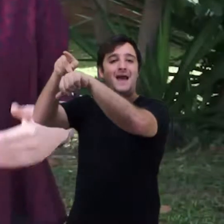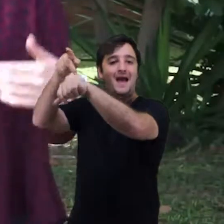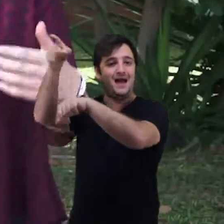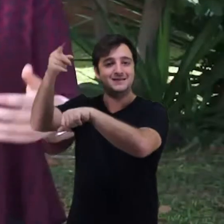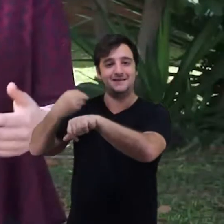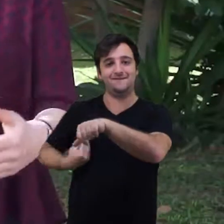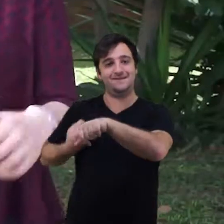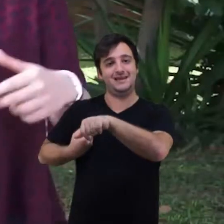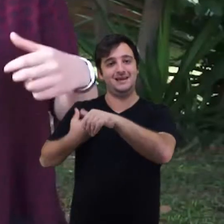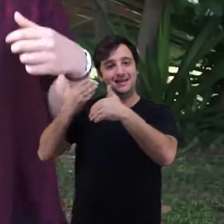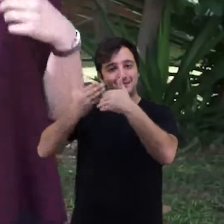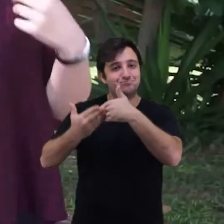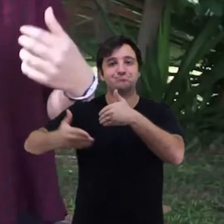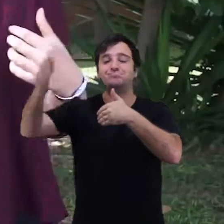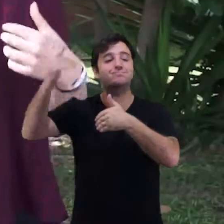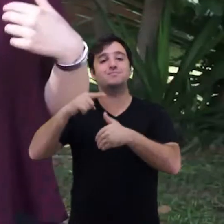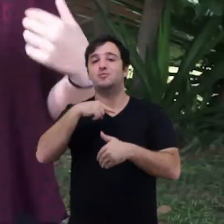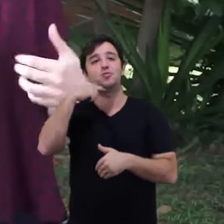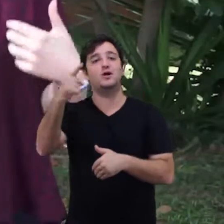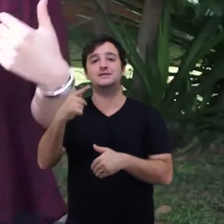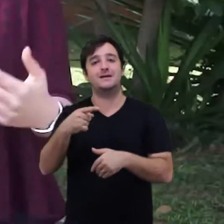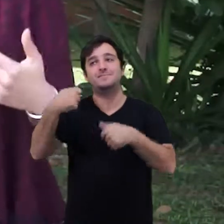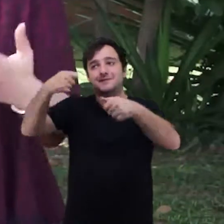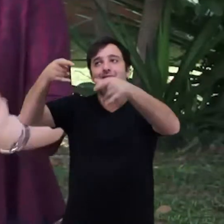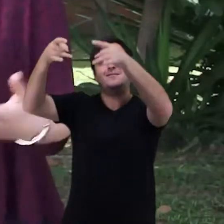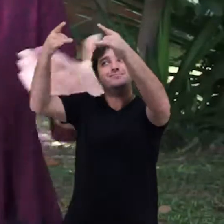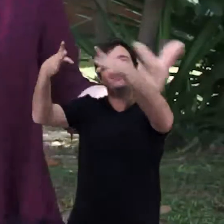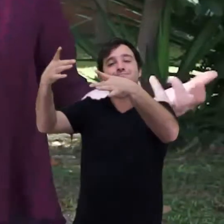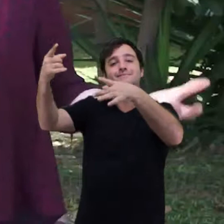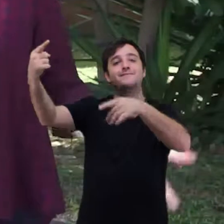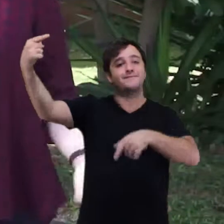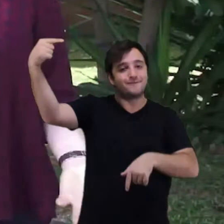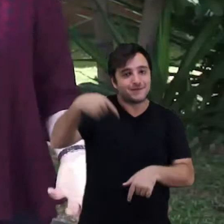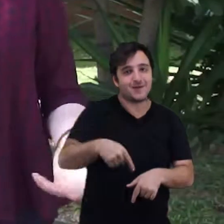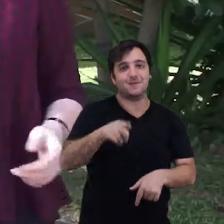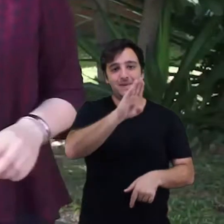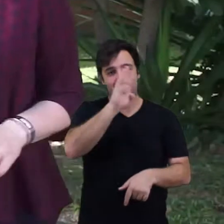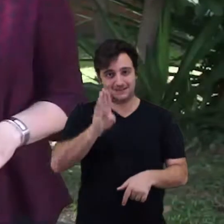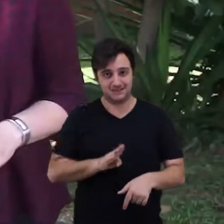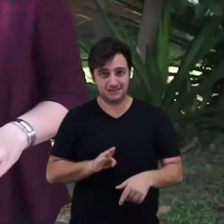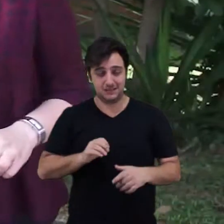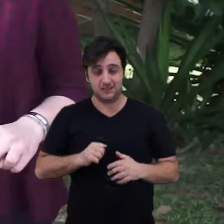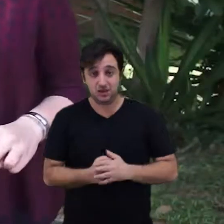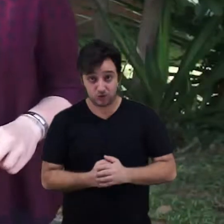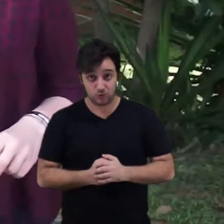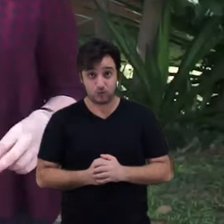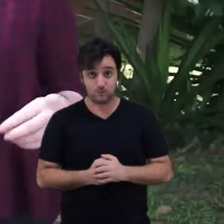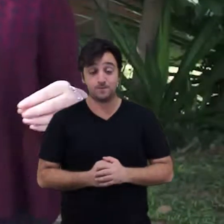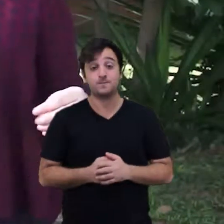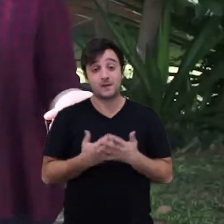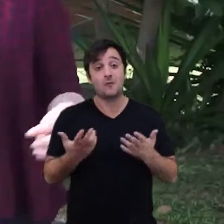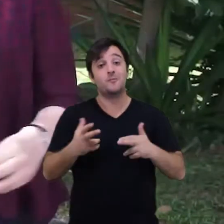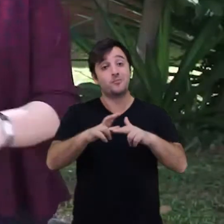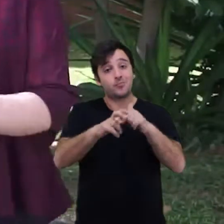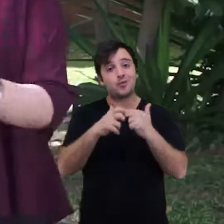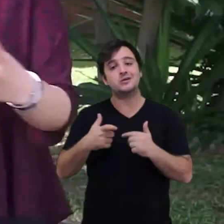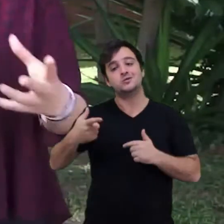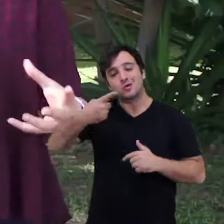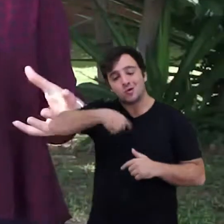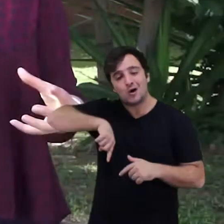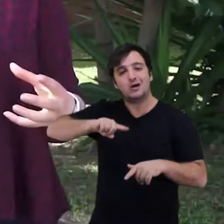estar aqui, vieram para cá porque era impossível dar continuidade a uma vida no país onde elas estavam. E no contexto